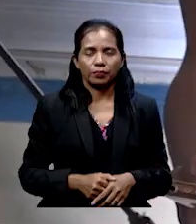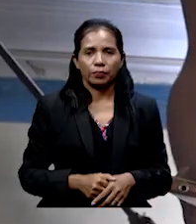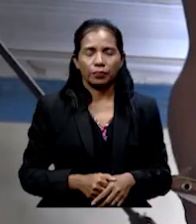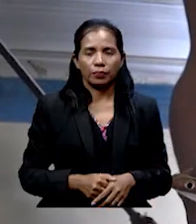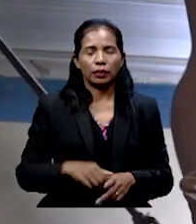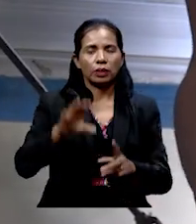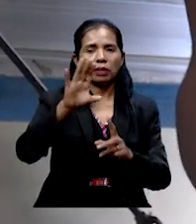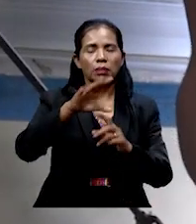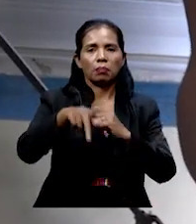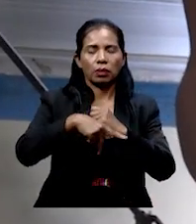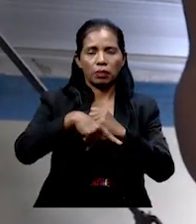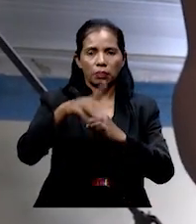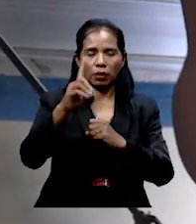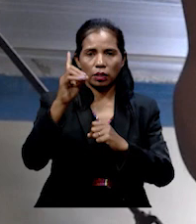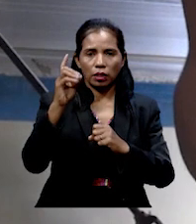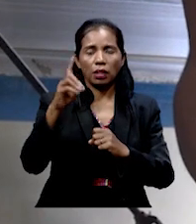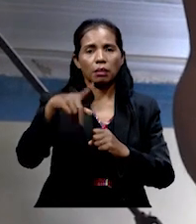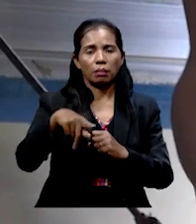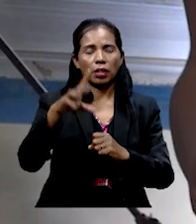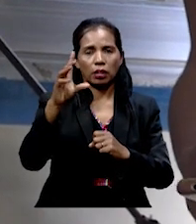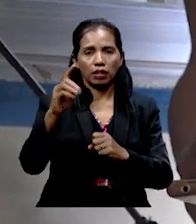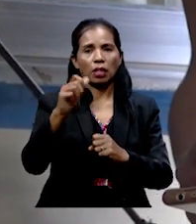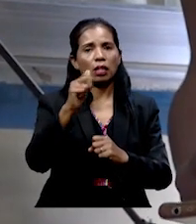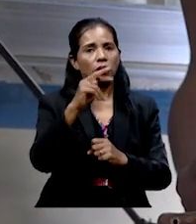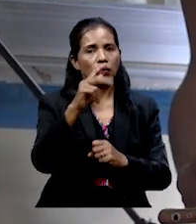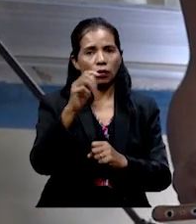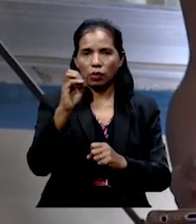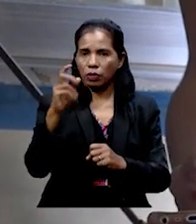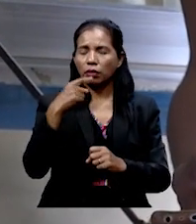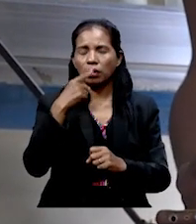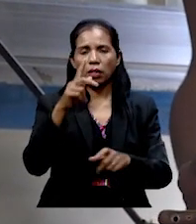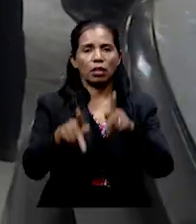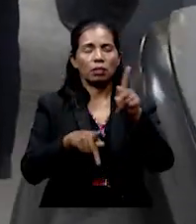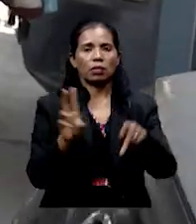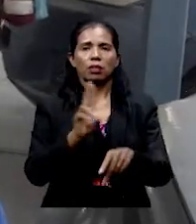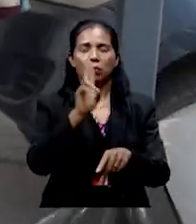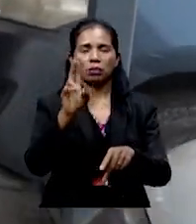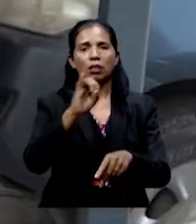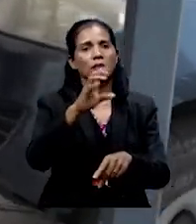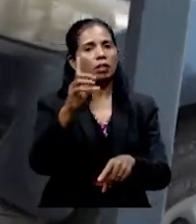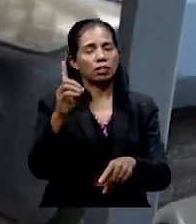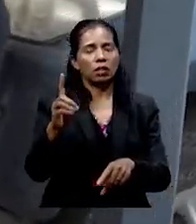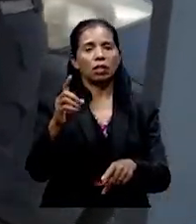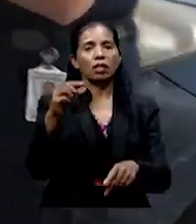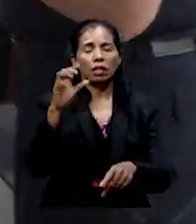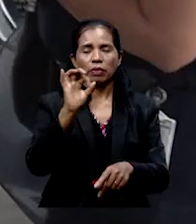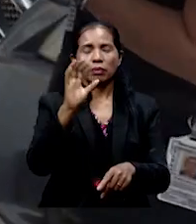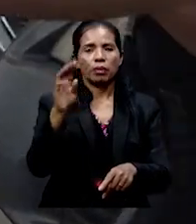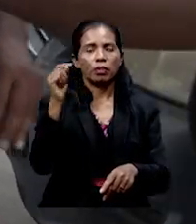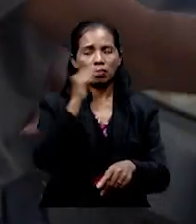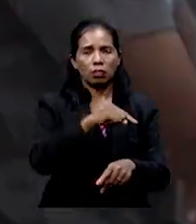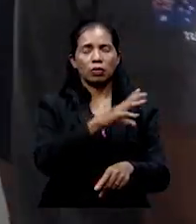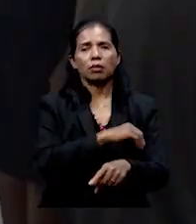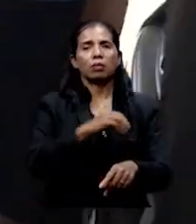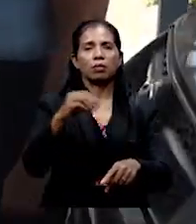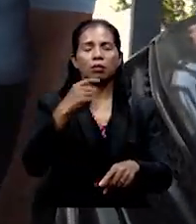Chefe bancada Partido Democrático António da Conceição Kalohang Ateten, cidadão nebe usa e de falso de desfama a liderança e a social